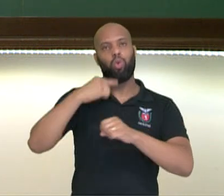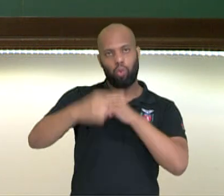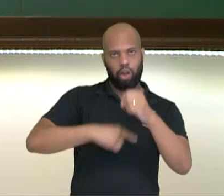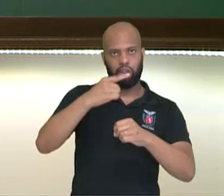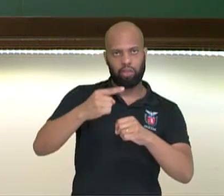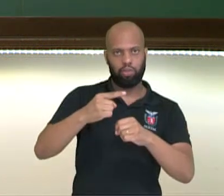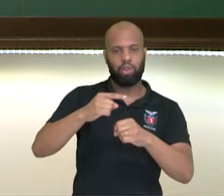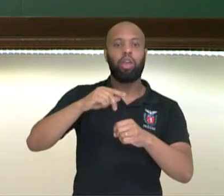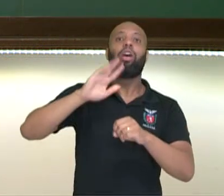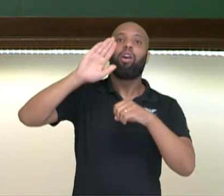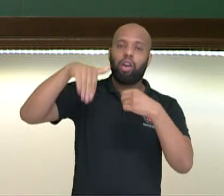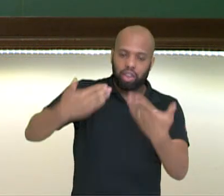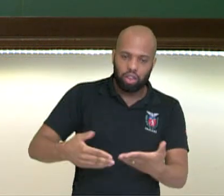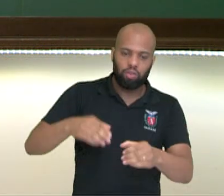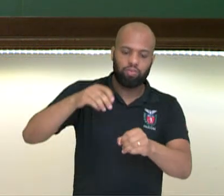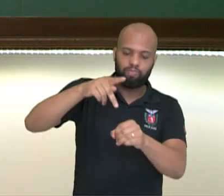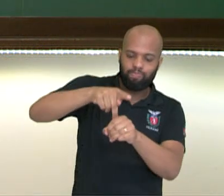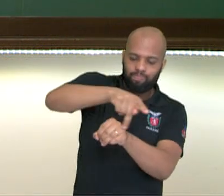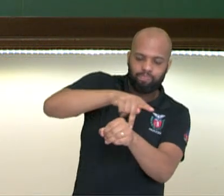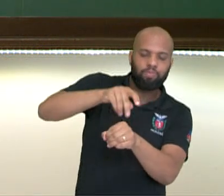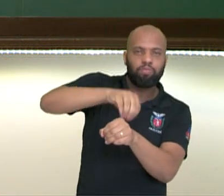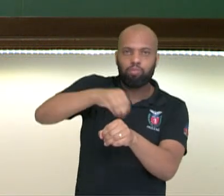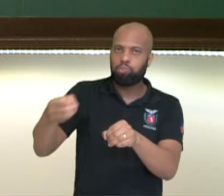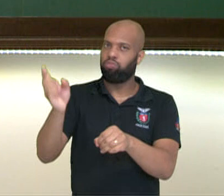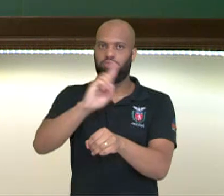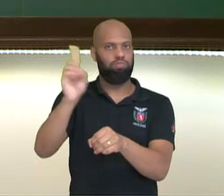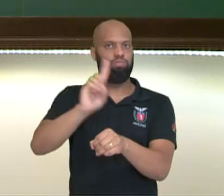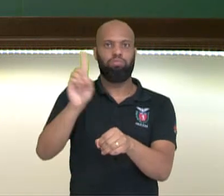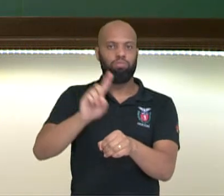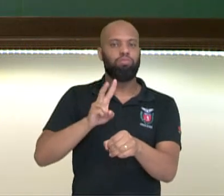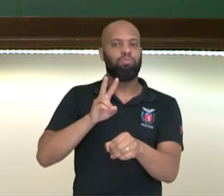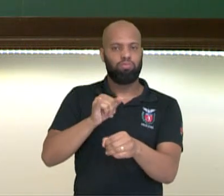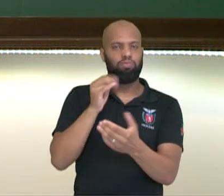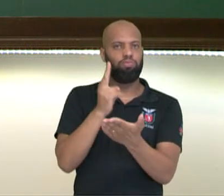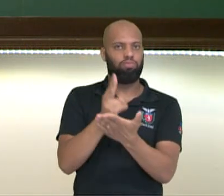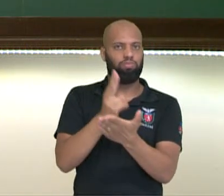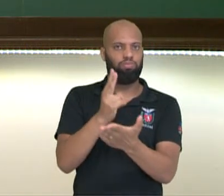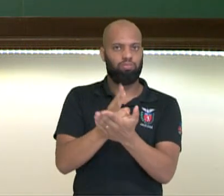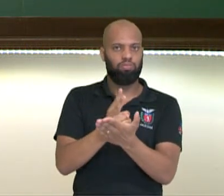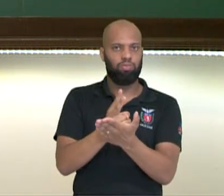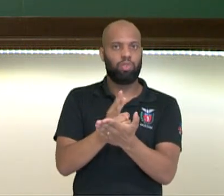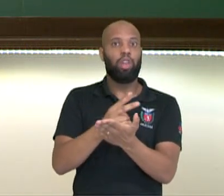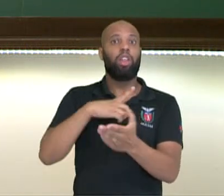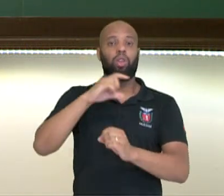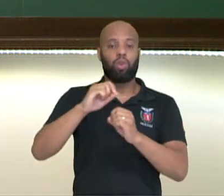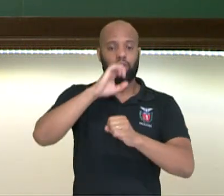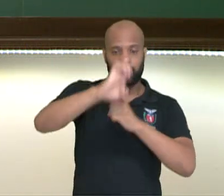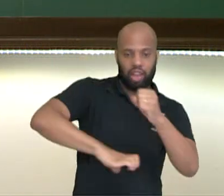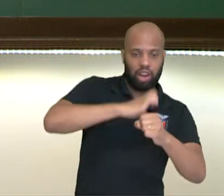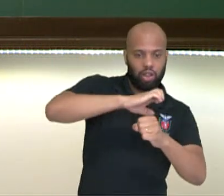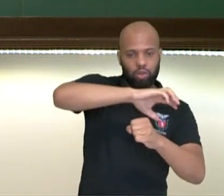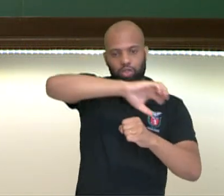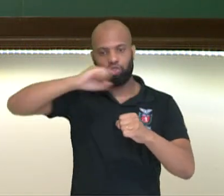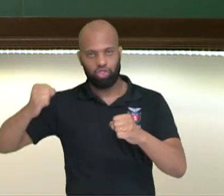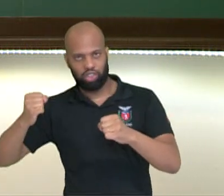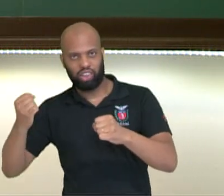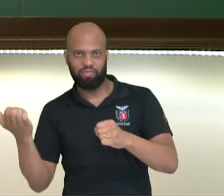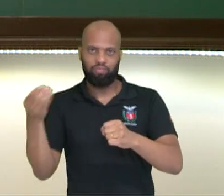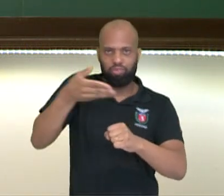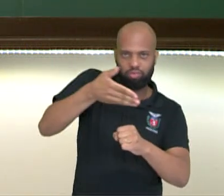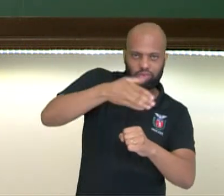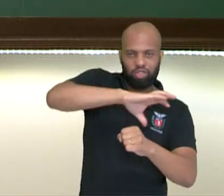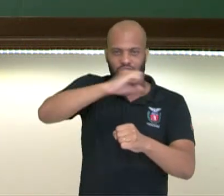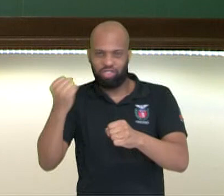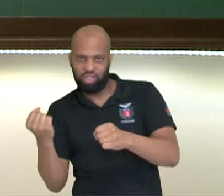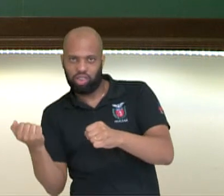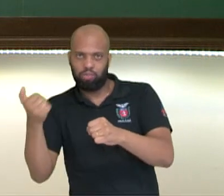né? Então você tem que o núcleo atômico é um pouco estável. Então você pode alterar mais a camada eletrônica, que são